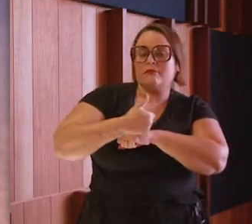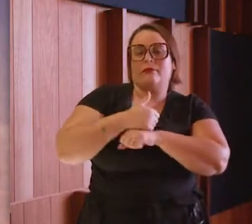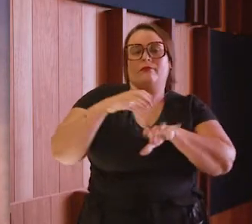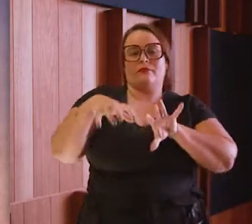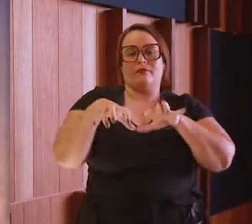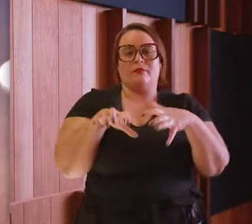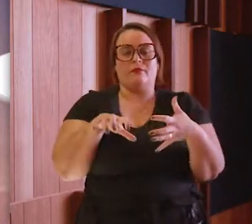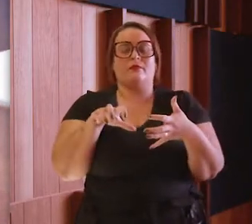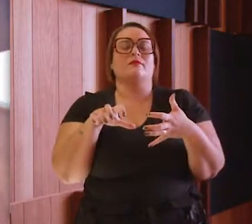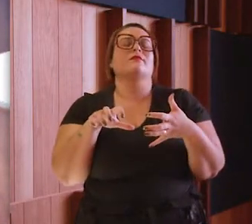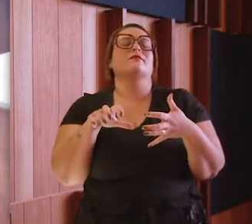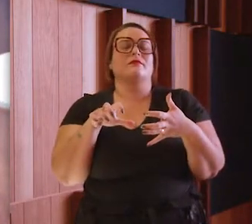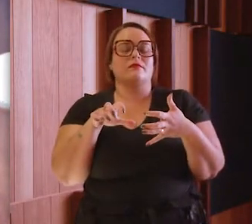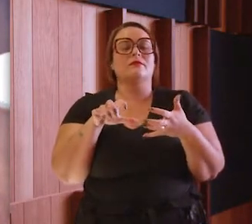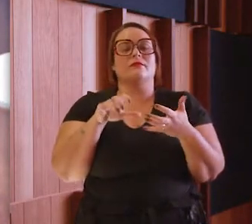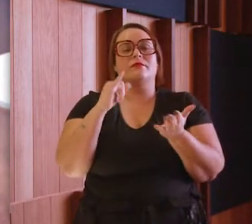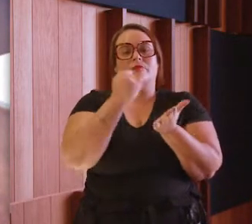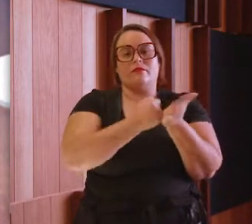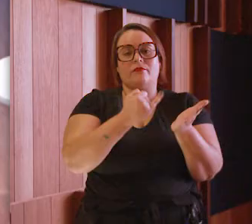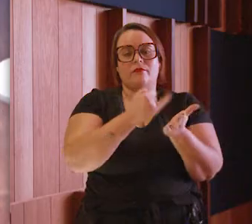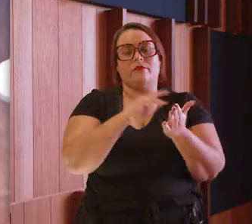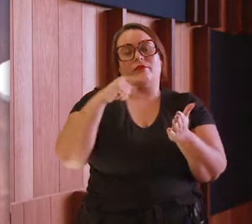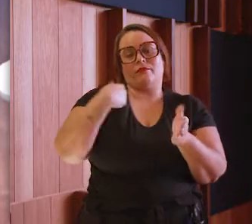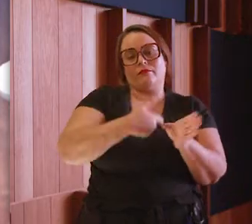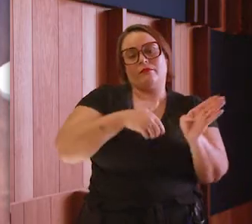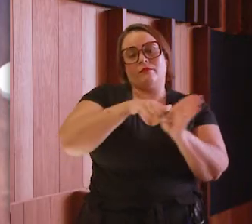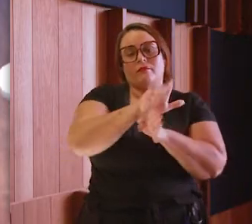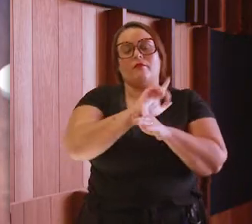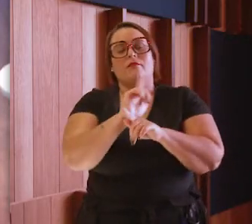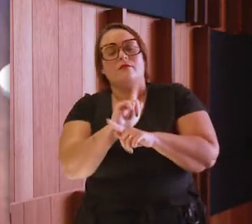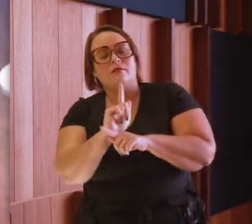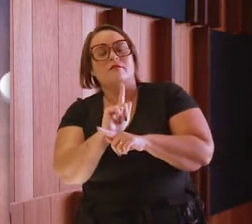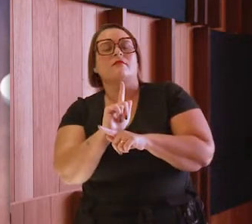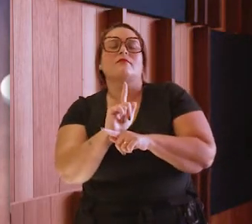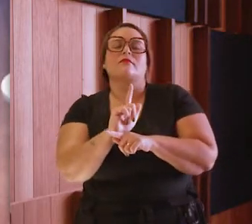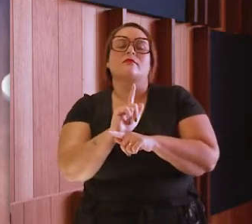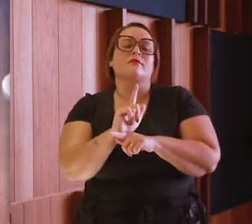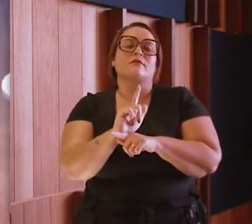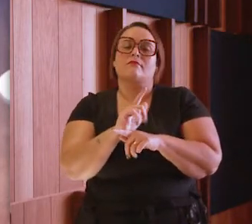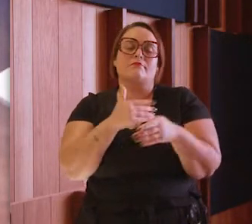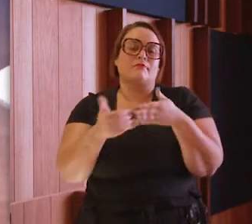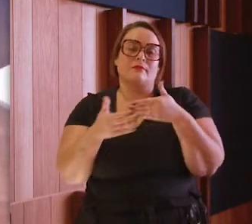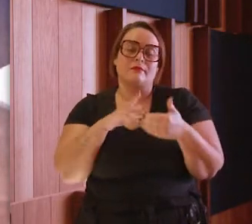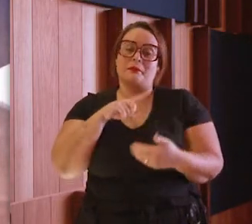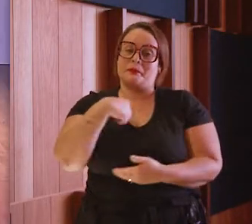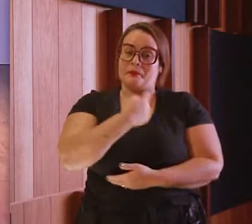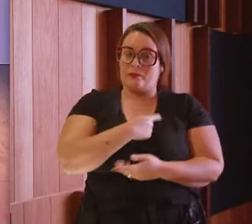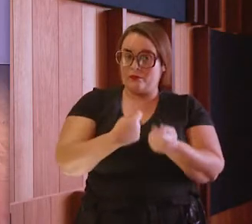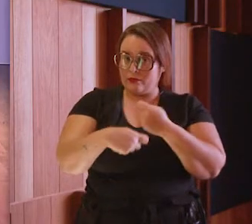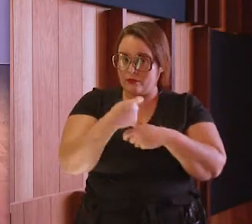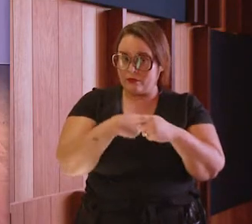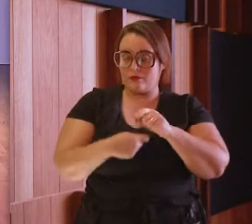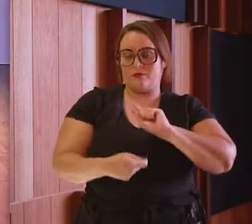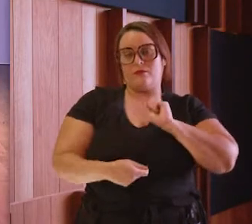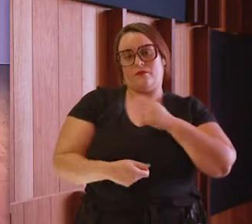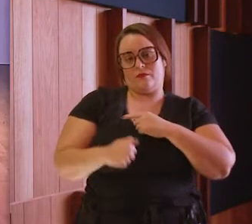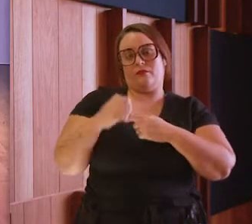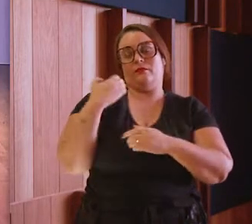sejamos gestores tributários ou consultores tributários, os nossos negócios, as nossas